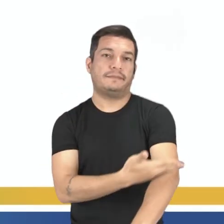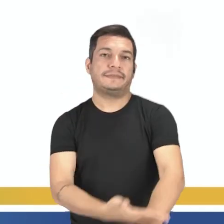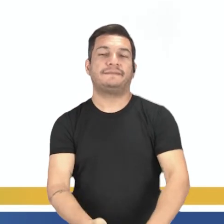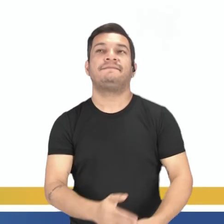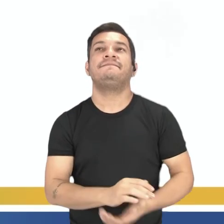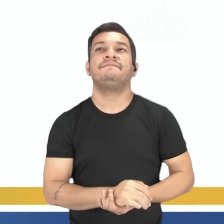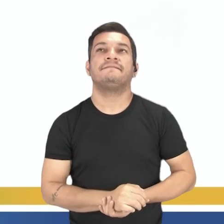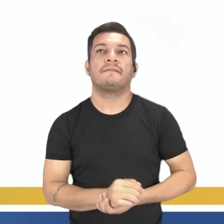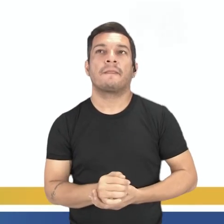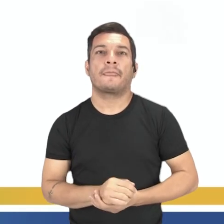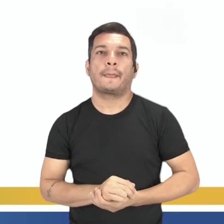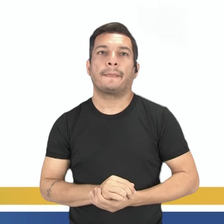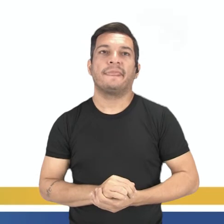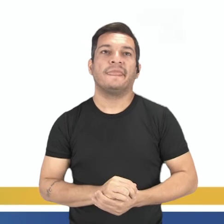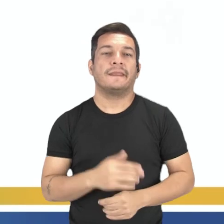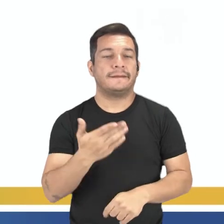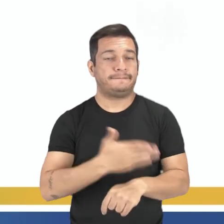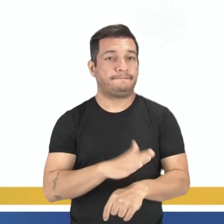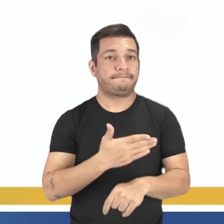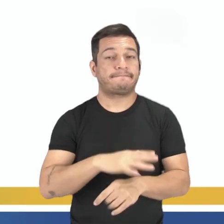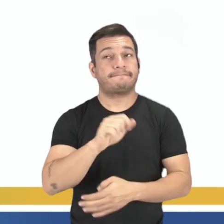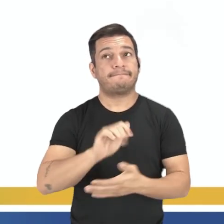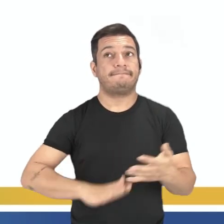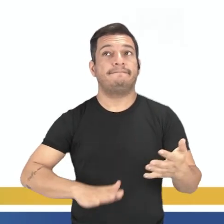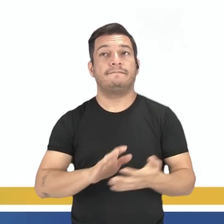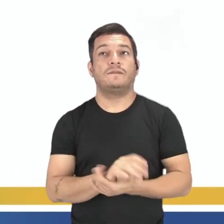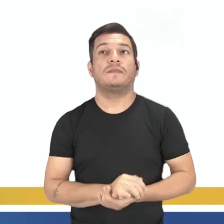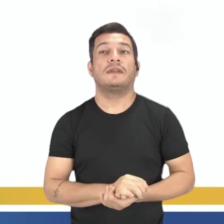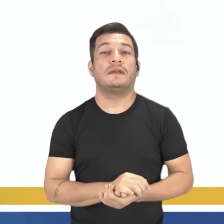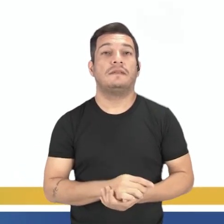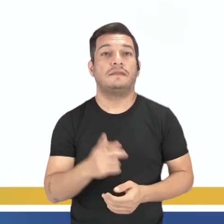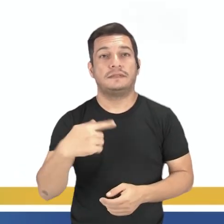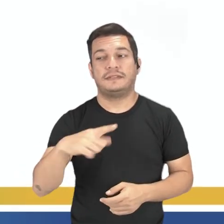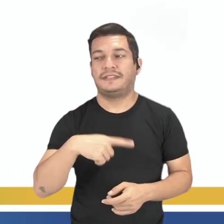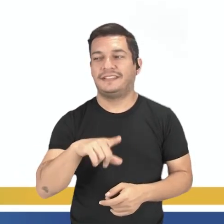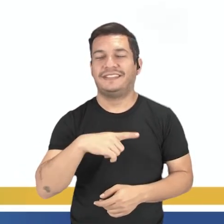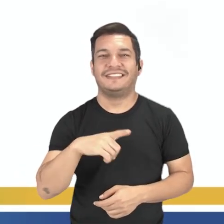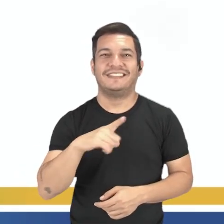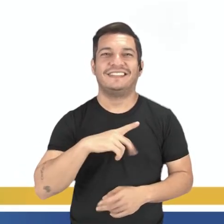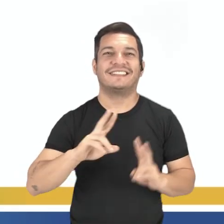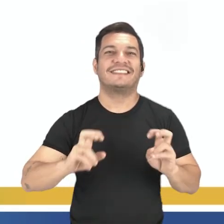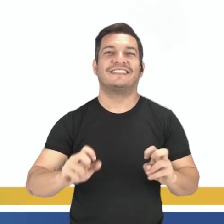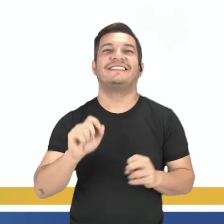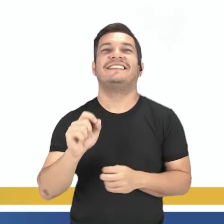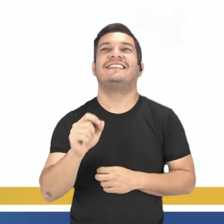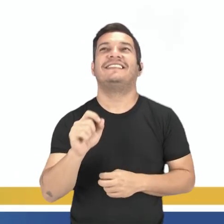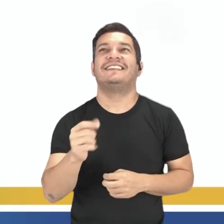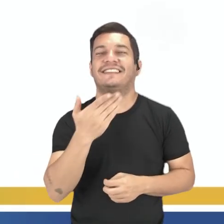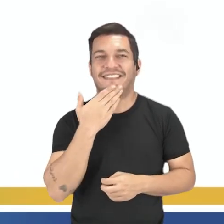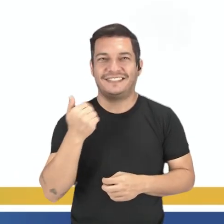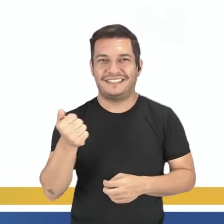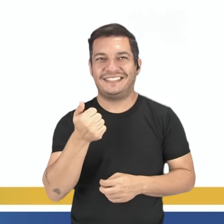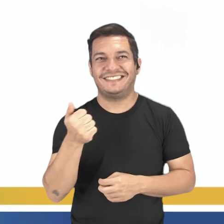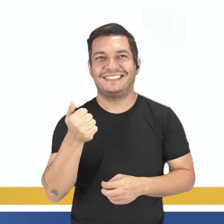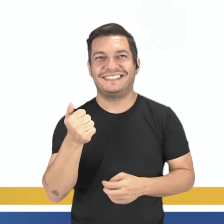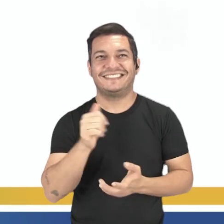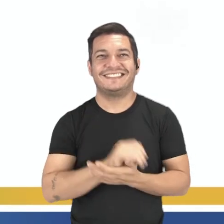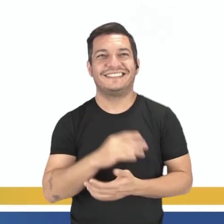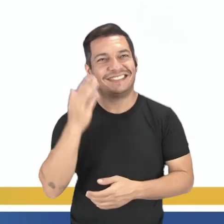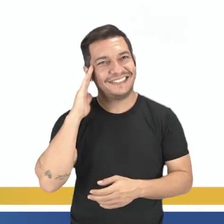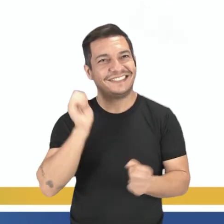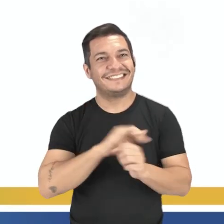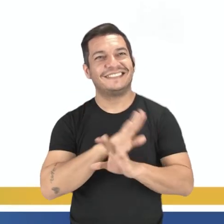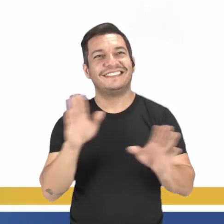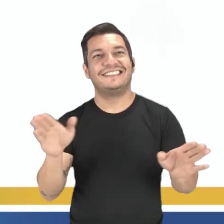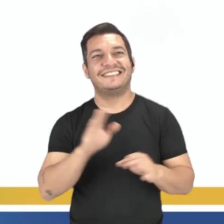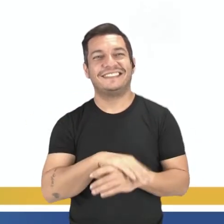tá? Vamos ao exercício, e no exercício vocês vão perceber melhor, né, vão compreender melhor